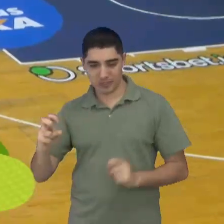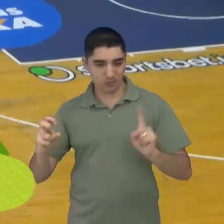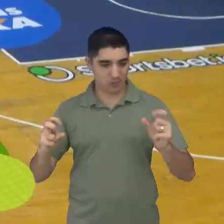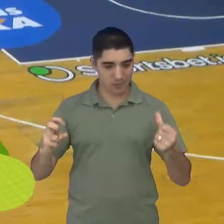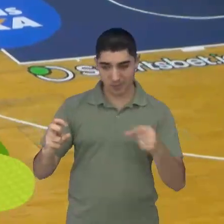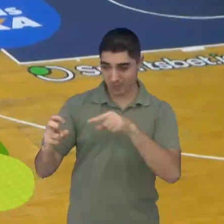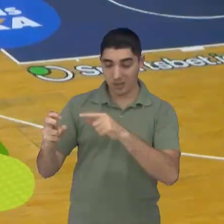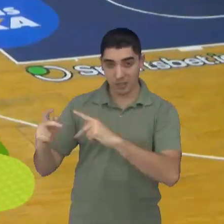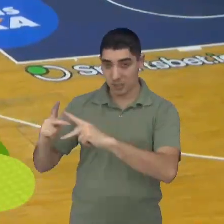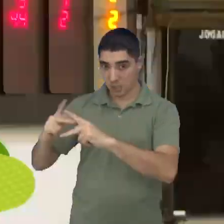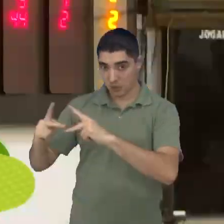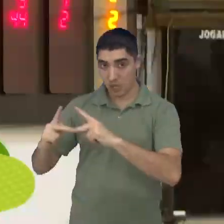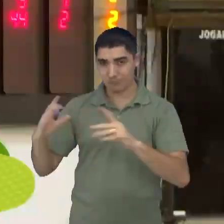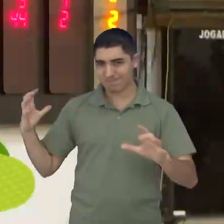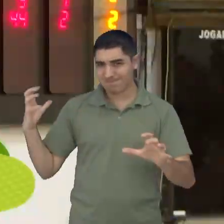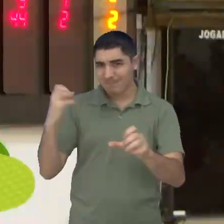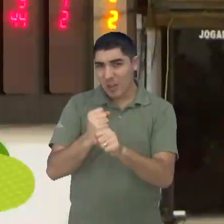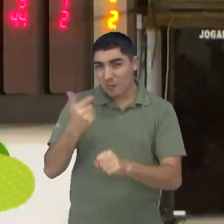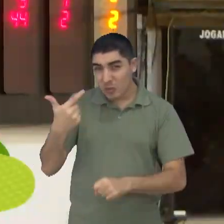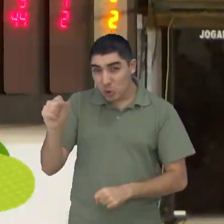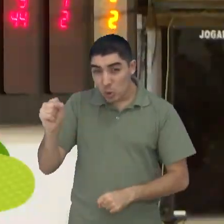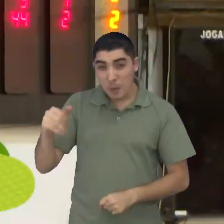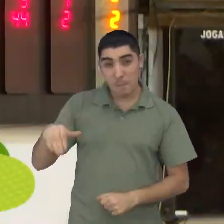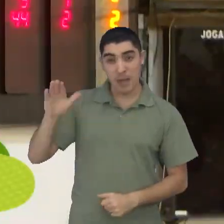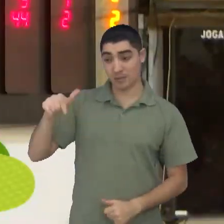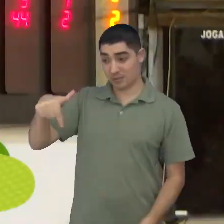e 28 pontos de frente no placar,